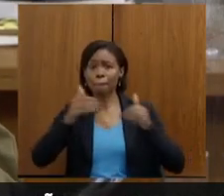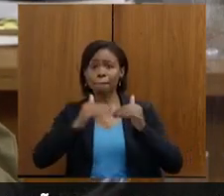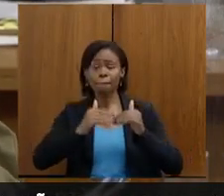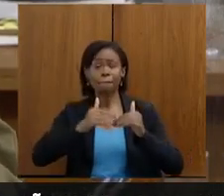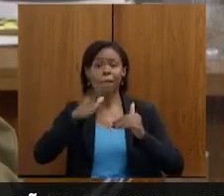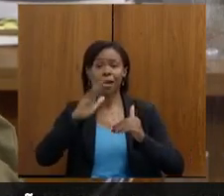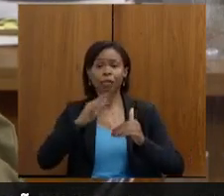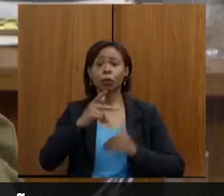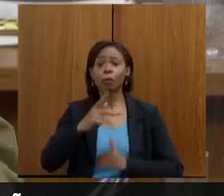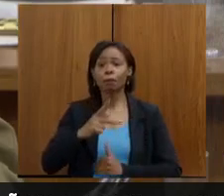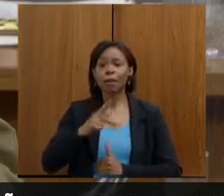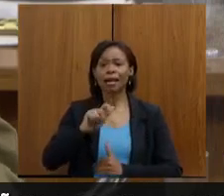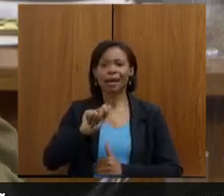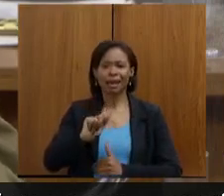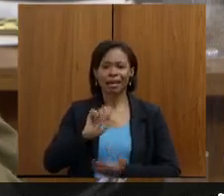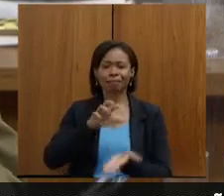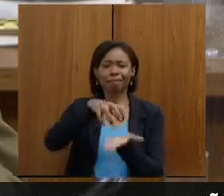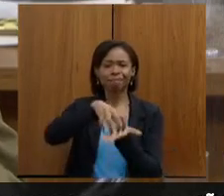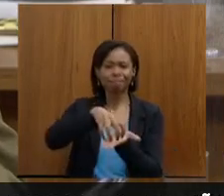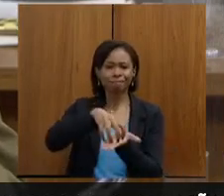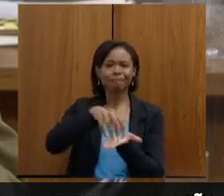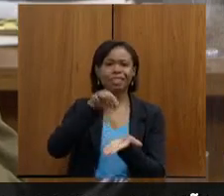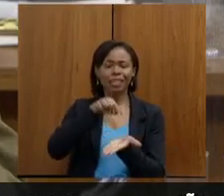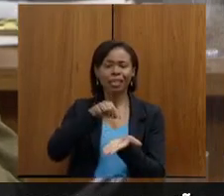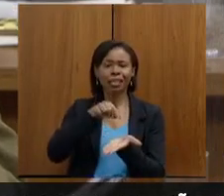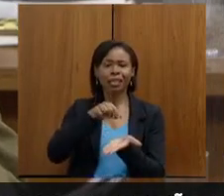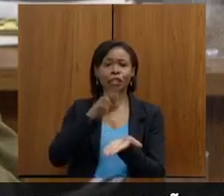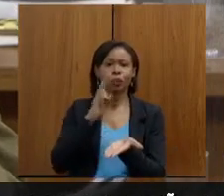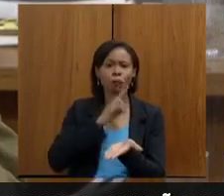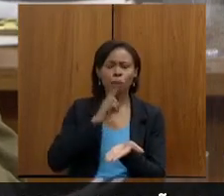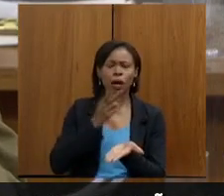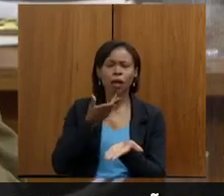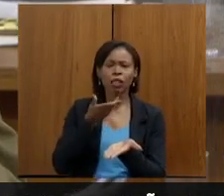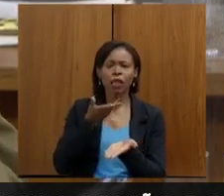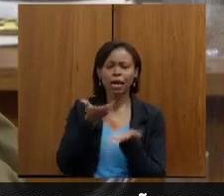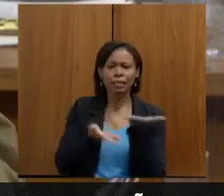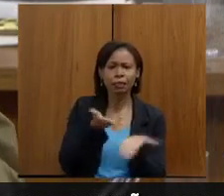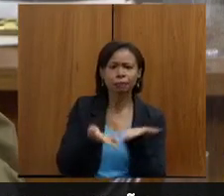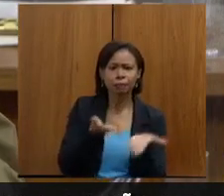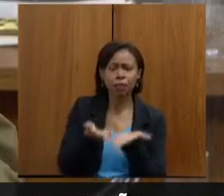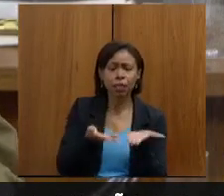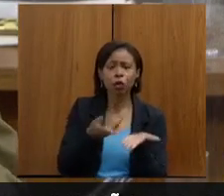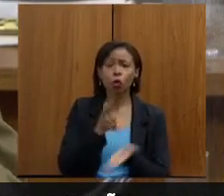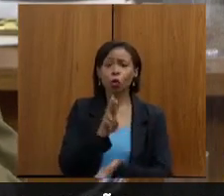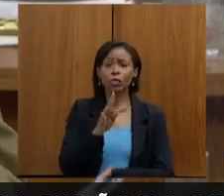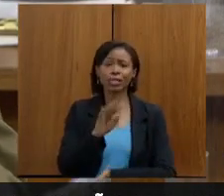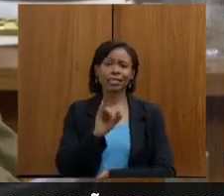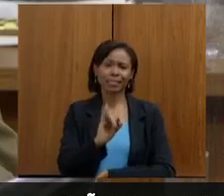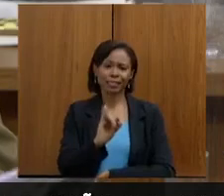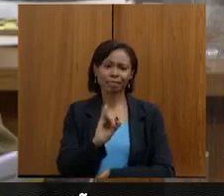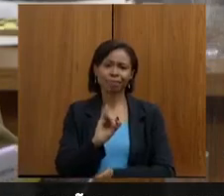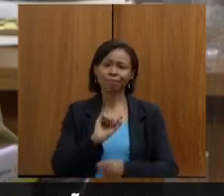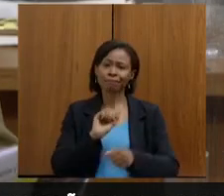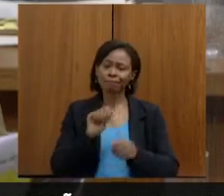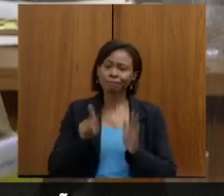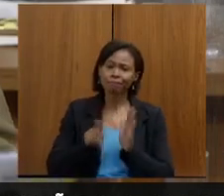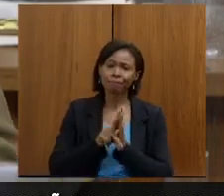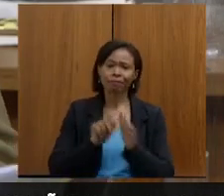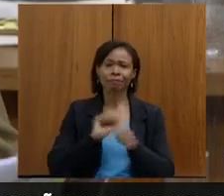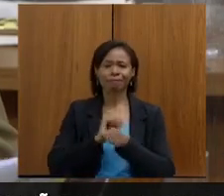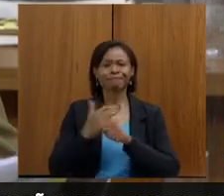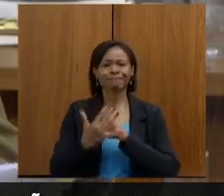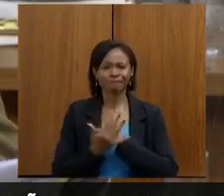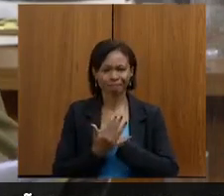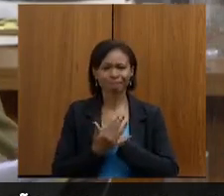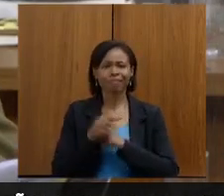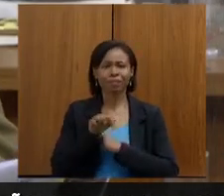de pronto-atendimento a aquele tudo transformou em UTI de convite né então assim foi